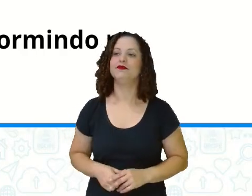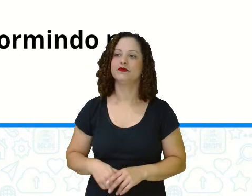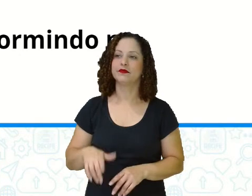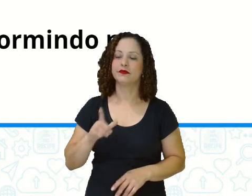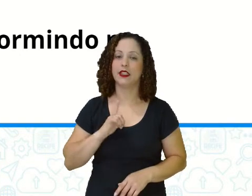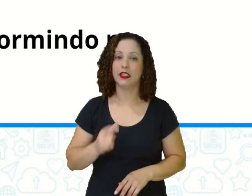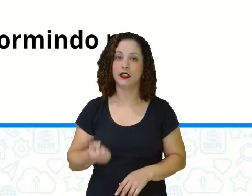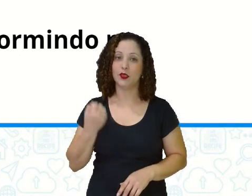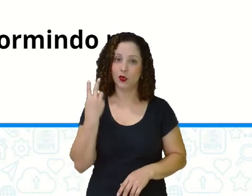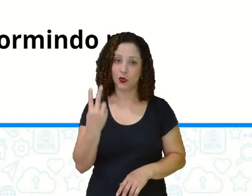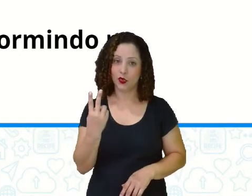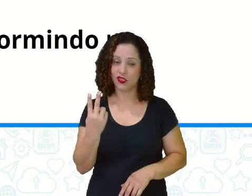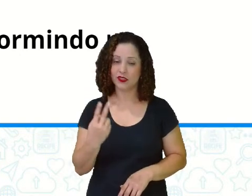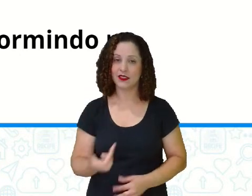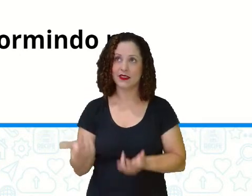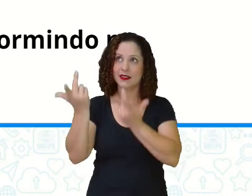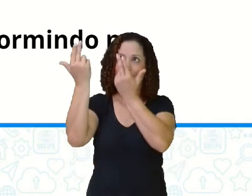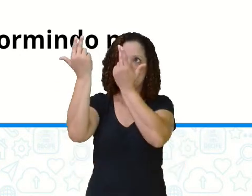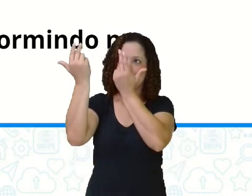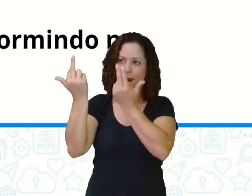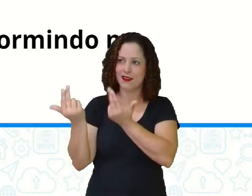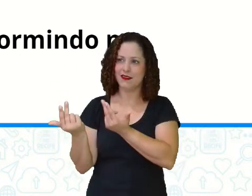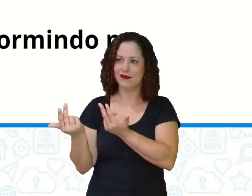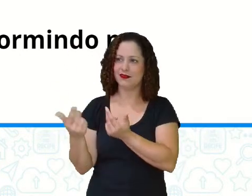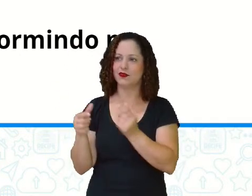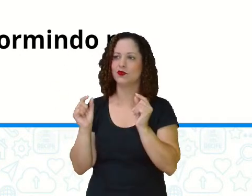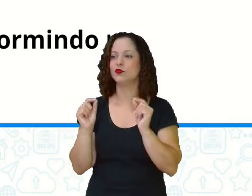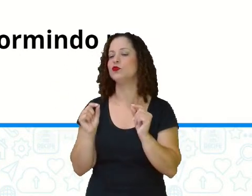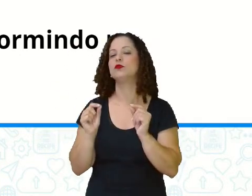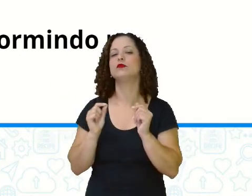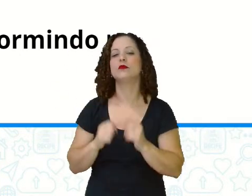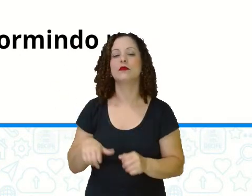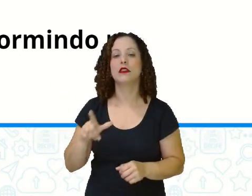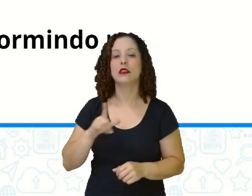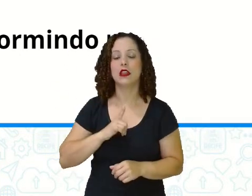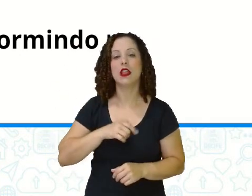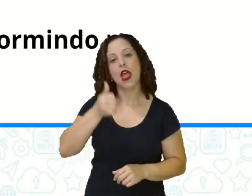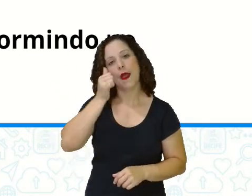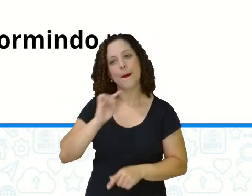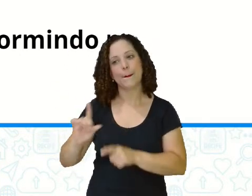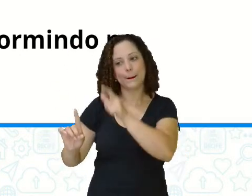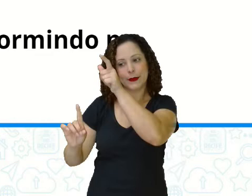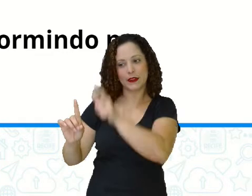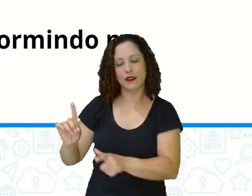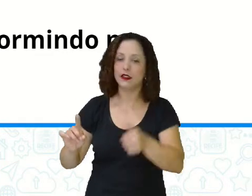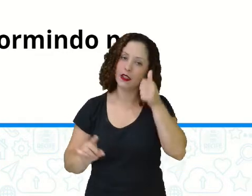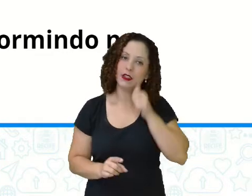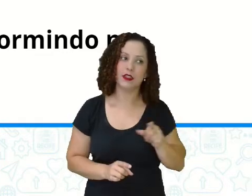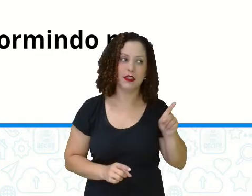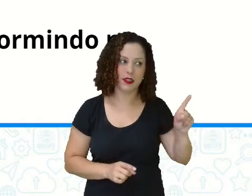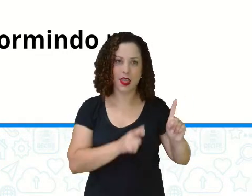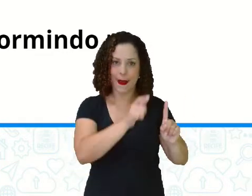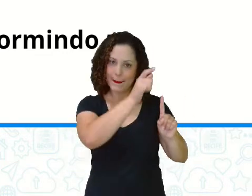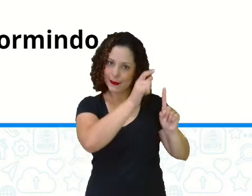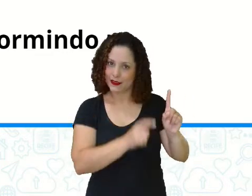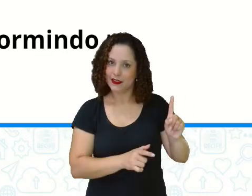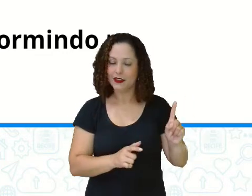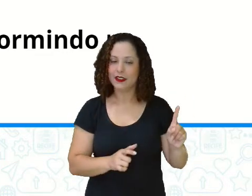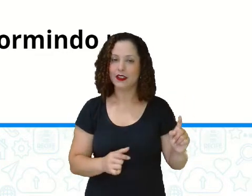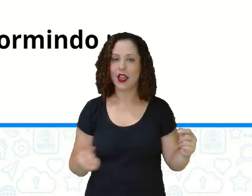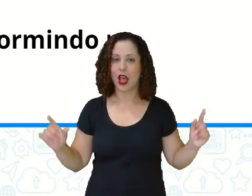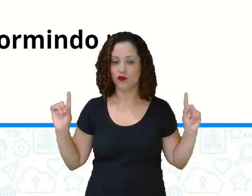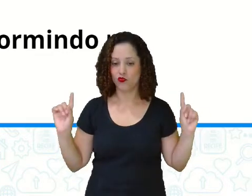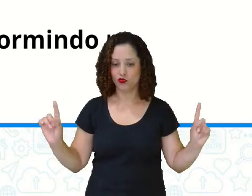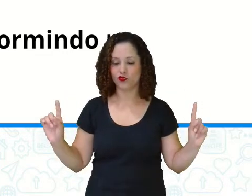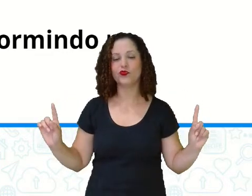duas semelhanças. As protagonistas, que no caso são as personagens principais, não é tanto a Bela Adormecida quanto a Sacida, toda